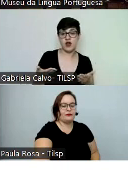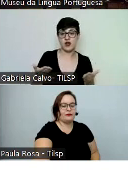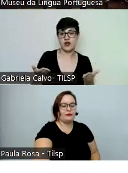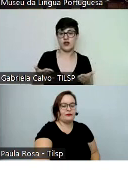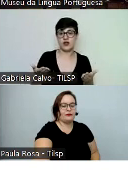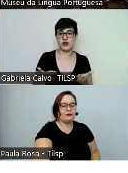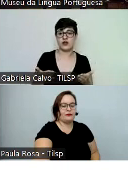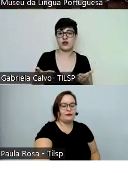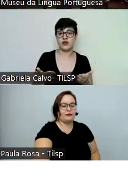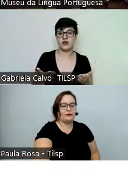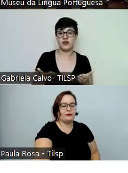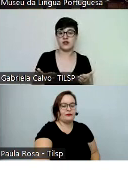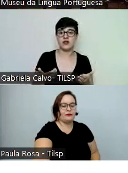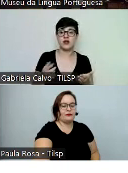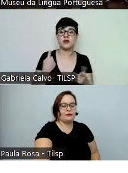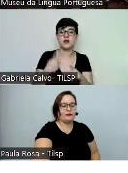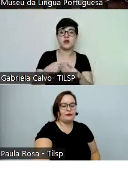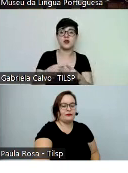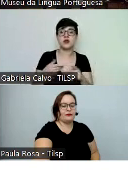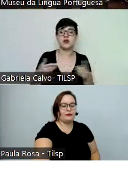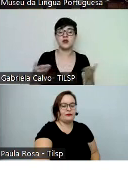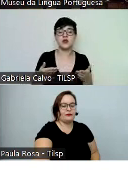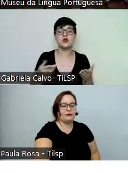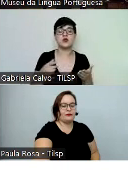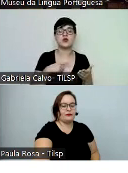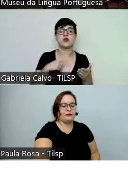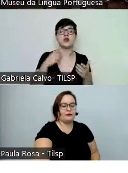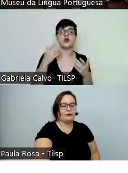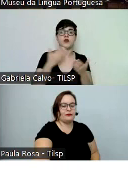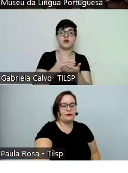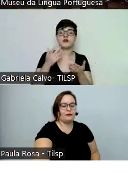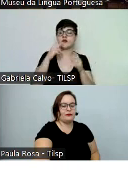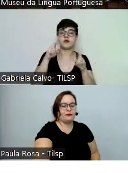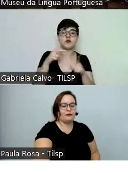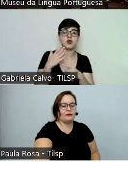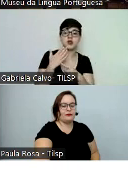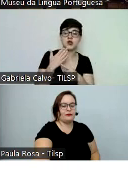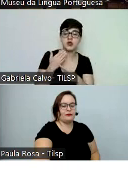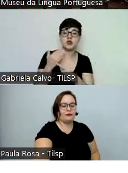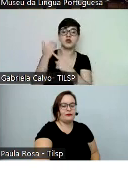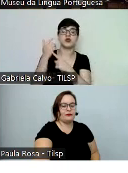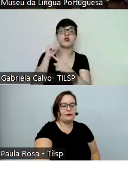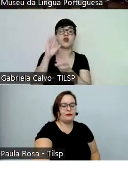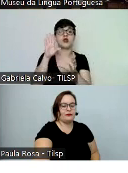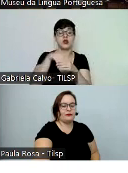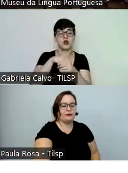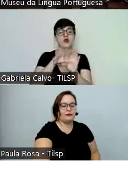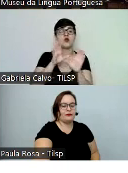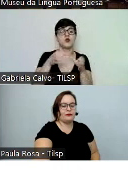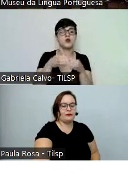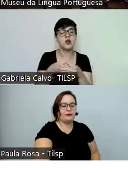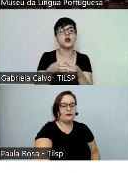a tecnologia então a gente também tem que falar sobre a tecnologia que está sendo desenvolvida dentro das Comunidades Para